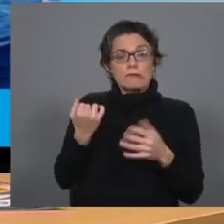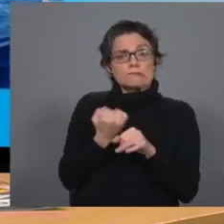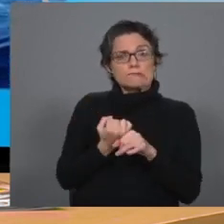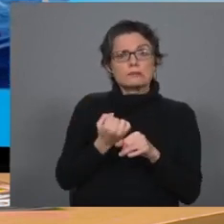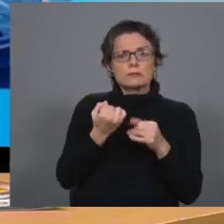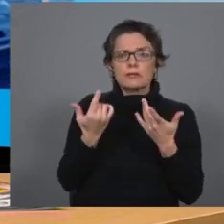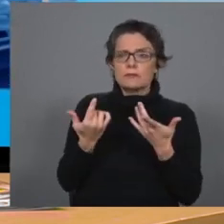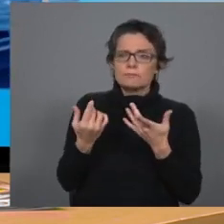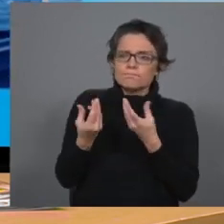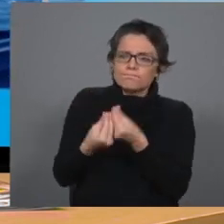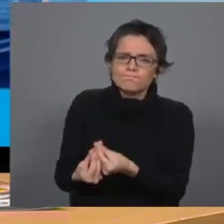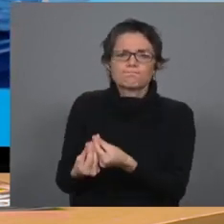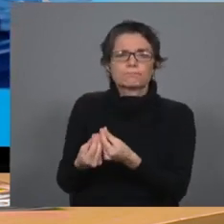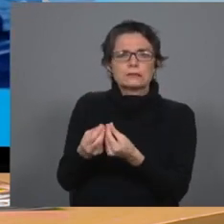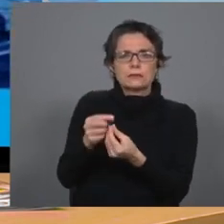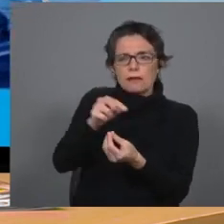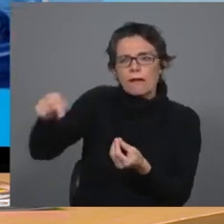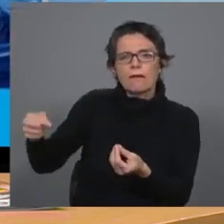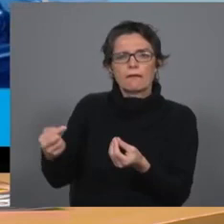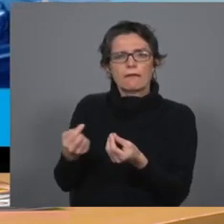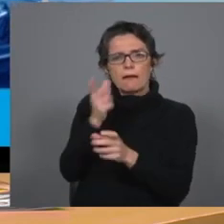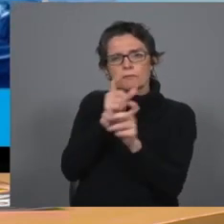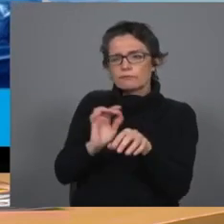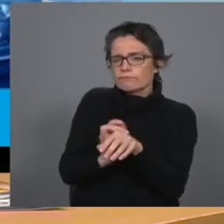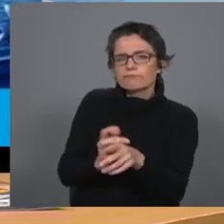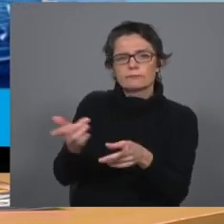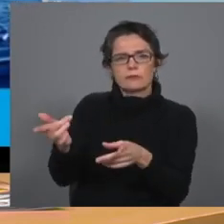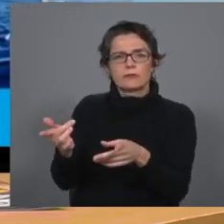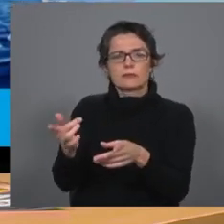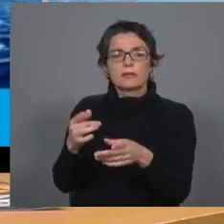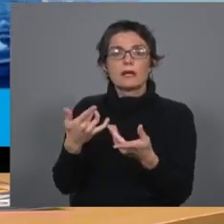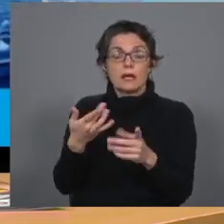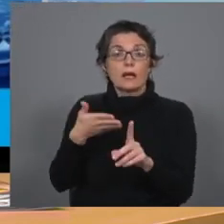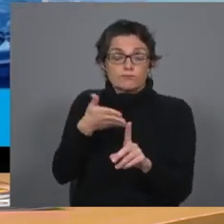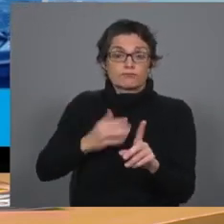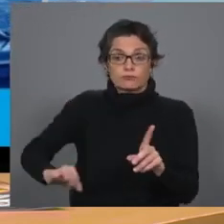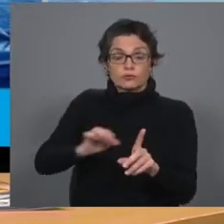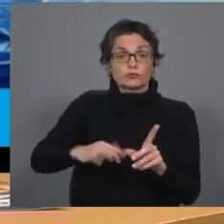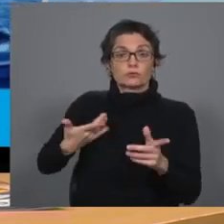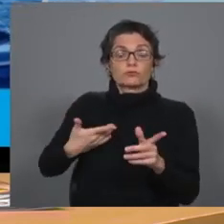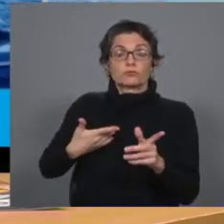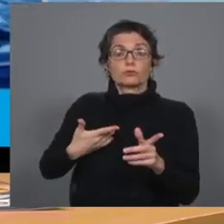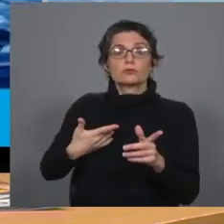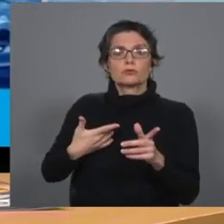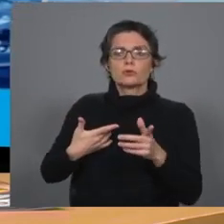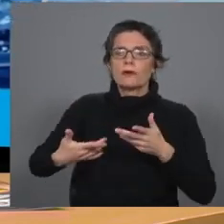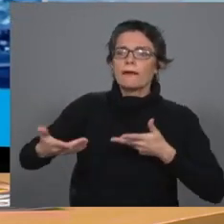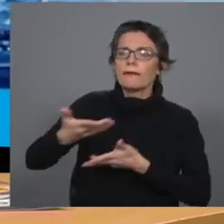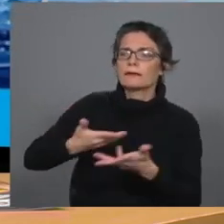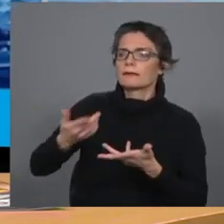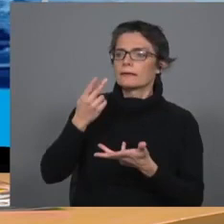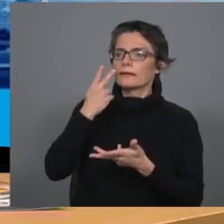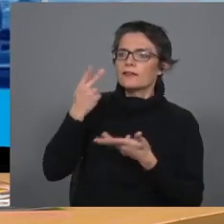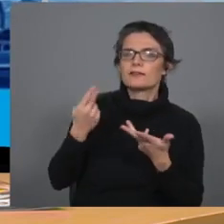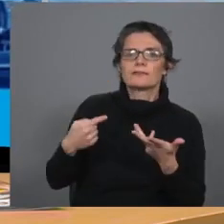mais frágeis, dos mais vulneráveis que os missionários estão e que partilham com essas pessoas a vida e a